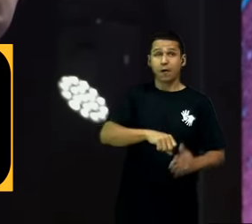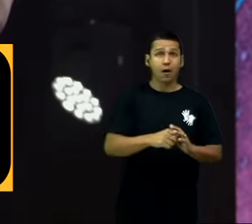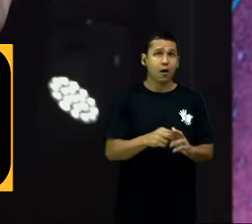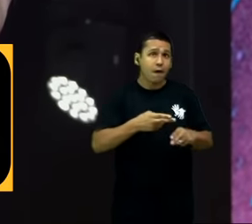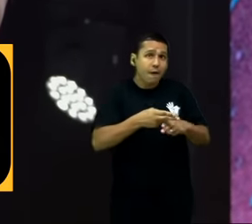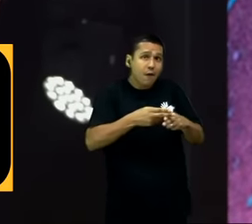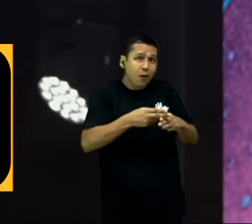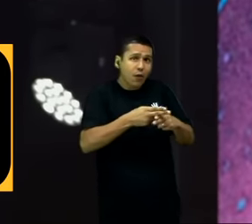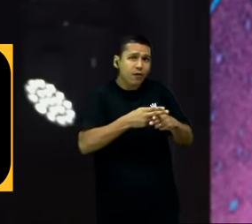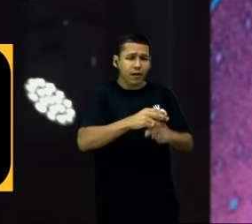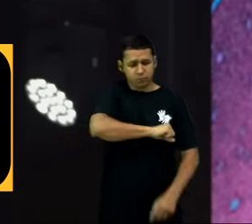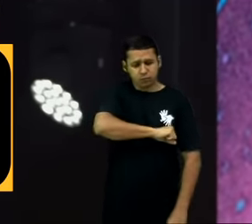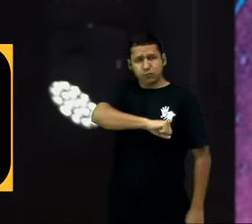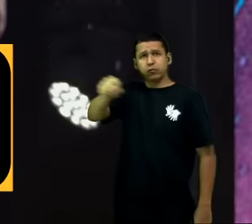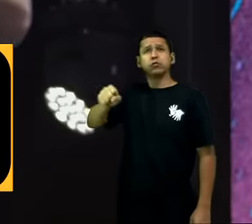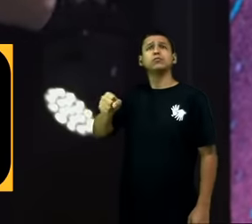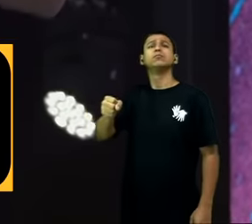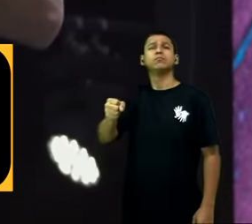Jardim Catarina.